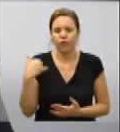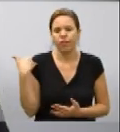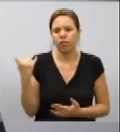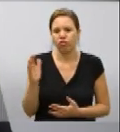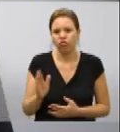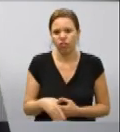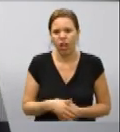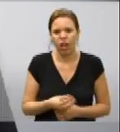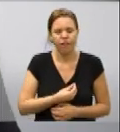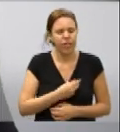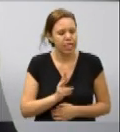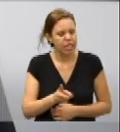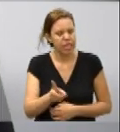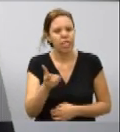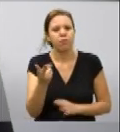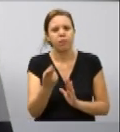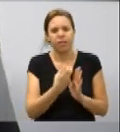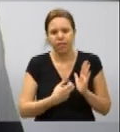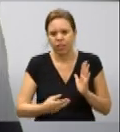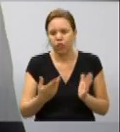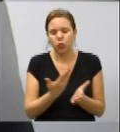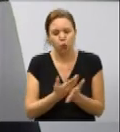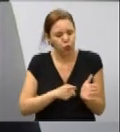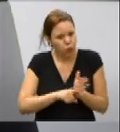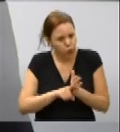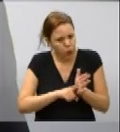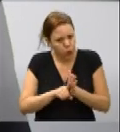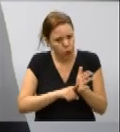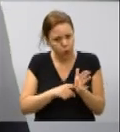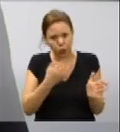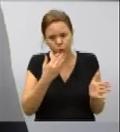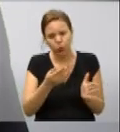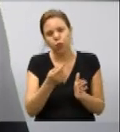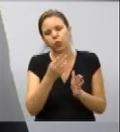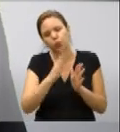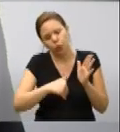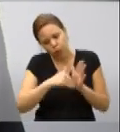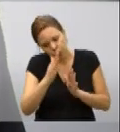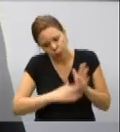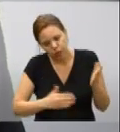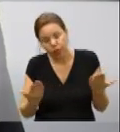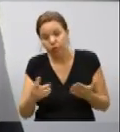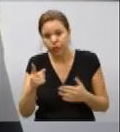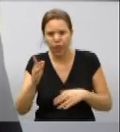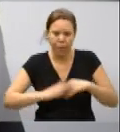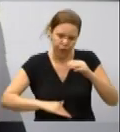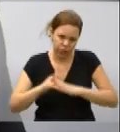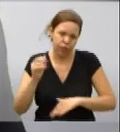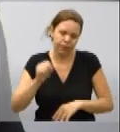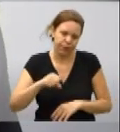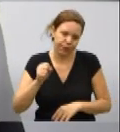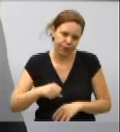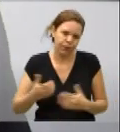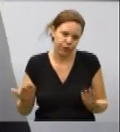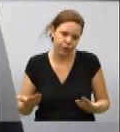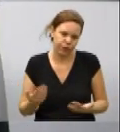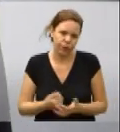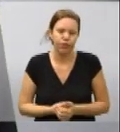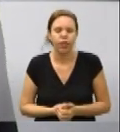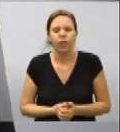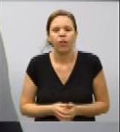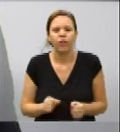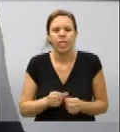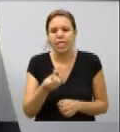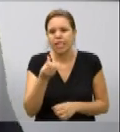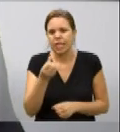já a vida toda desenhando, a vida toda estudando pintura, desenho. Hoje você está como profissional? Sim, hoje eu sou profissional,